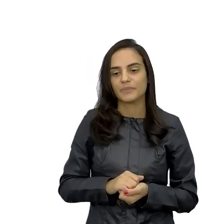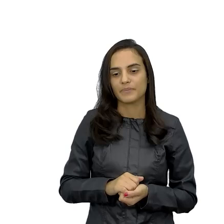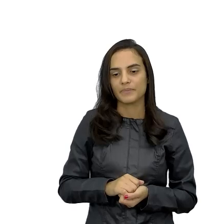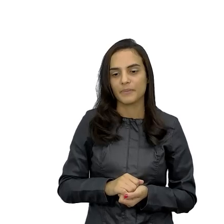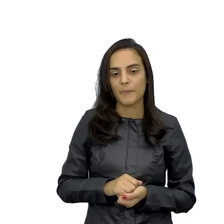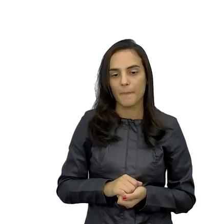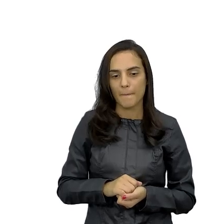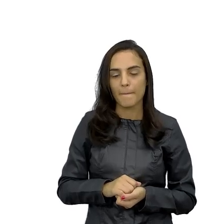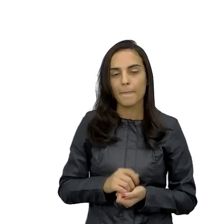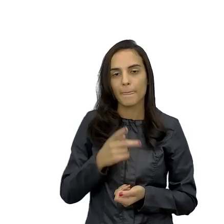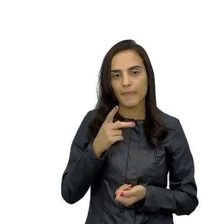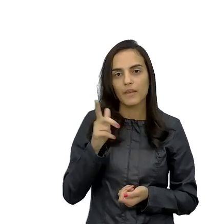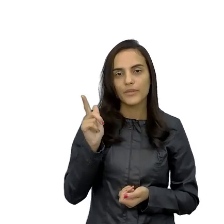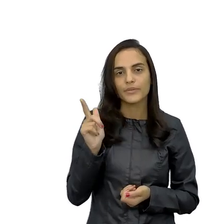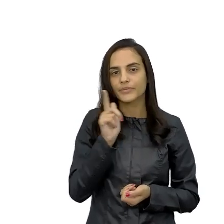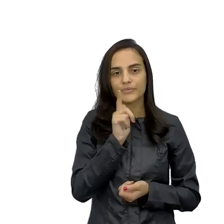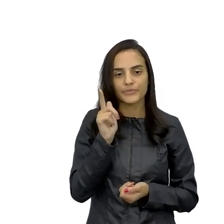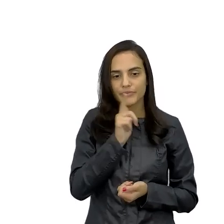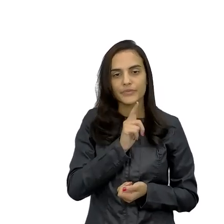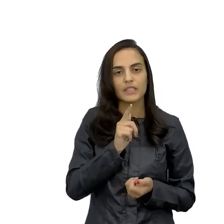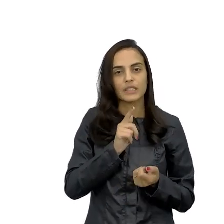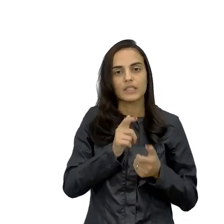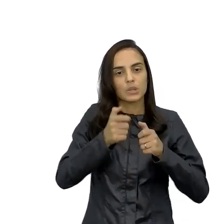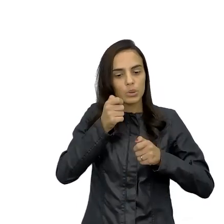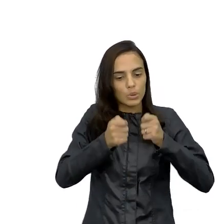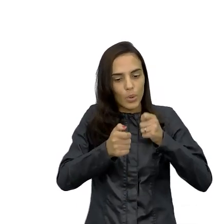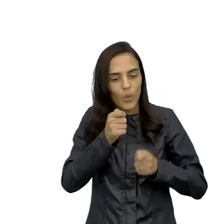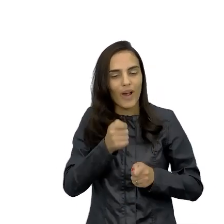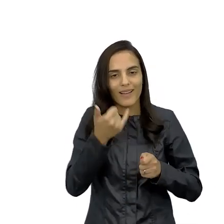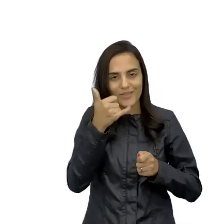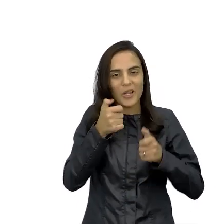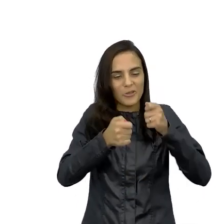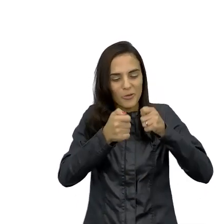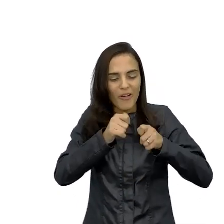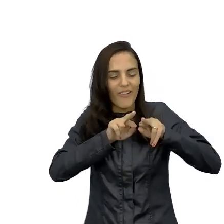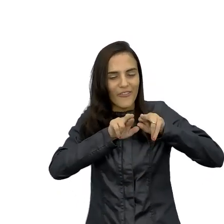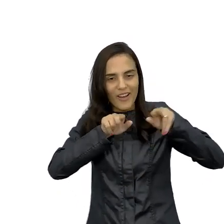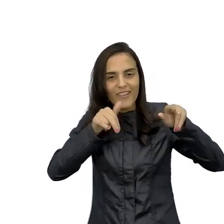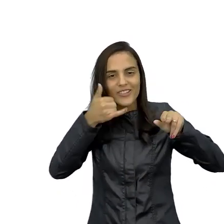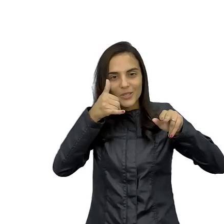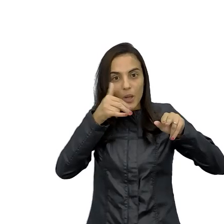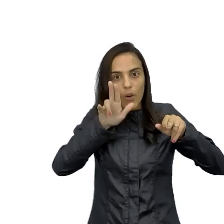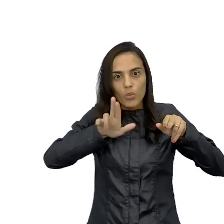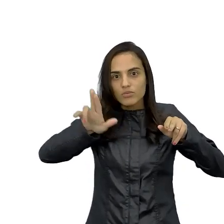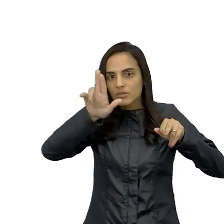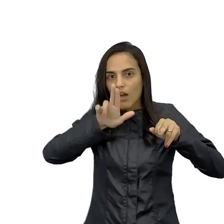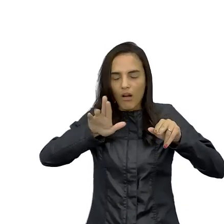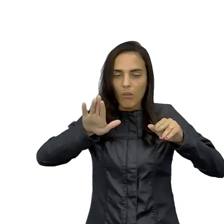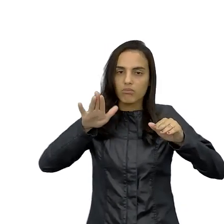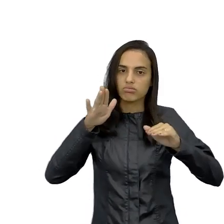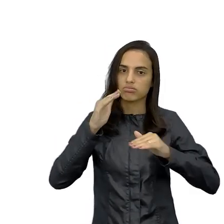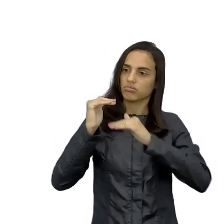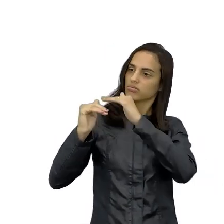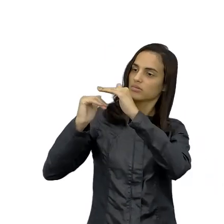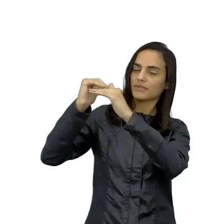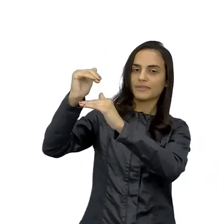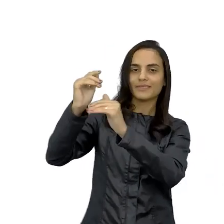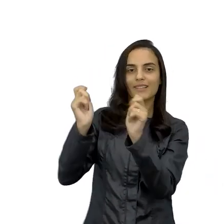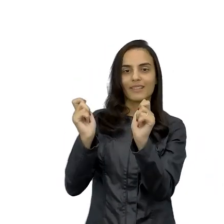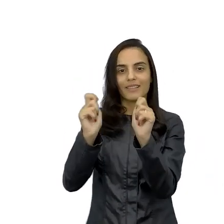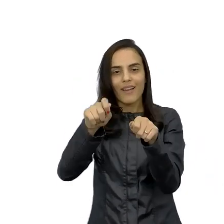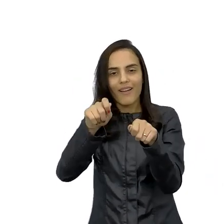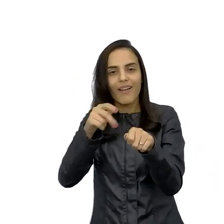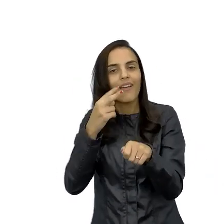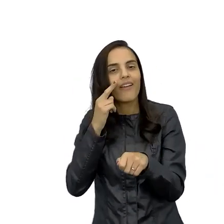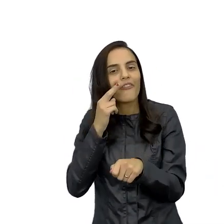eles conseguem, né, jogar e fazer uma porção de outras atividades no celular, que permite, no